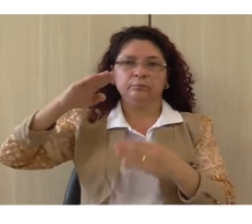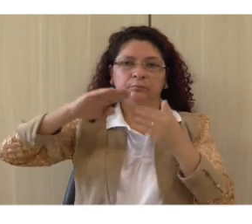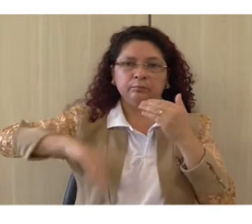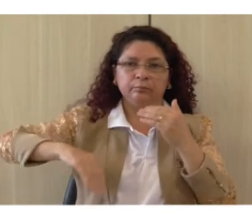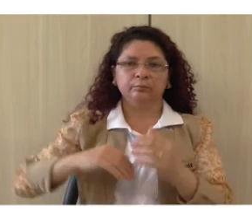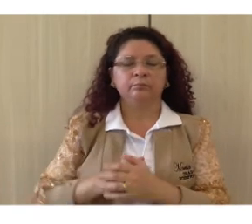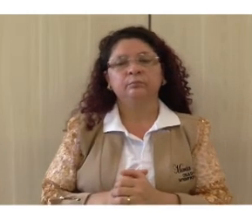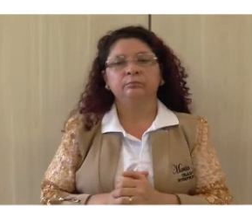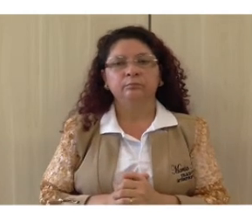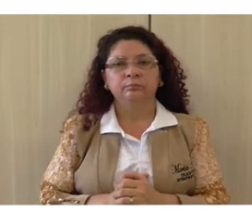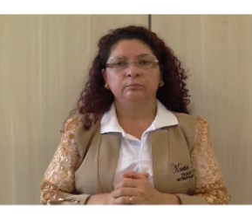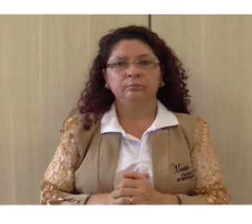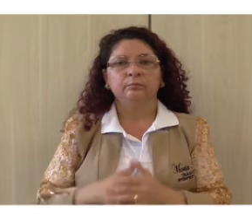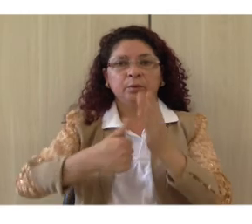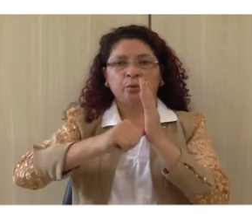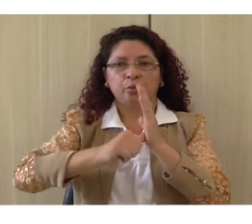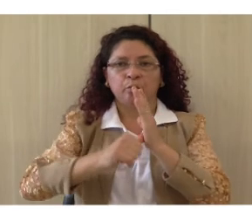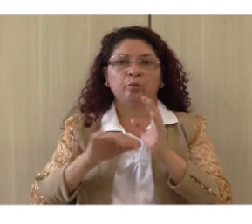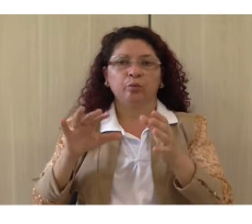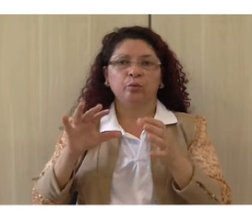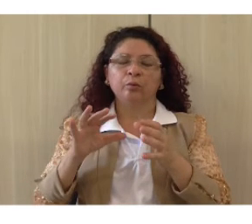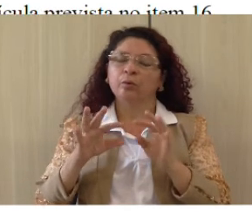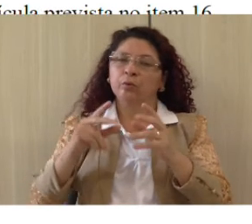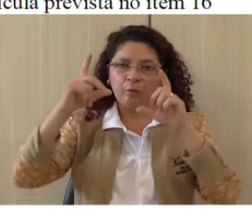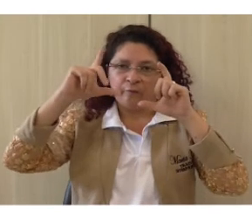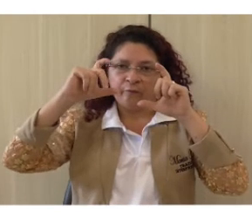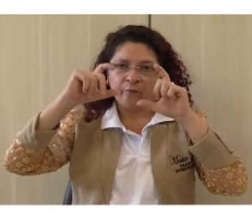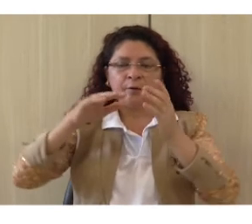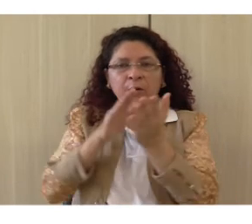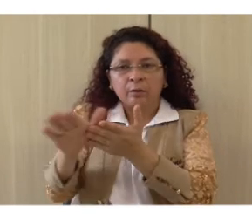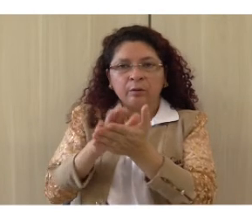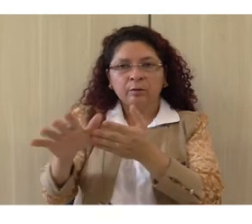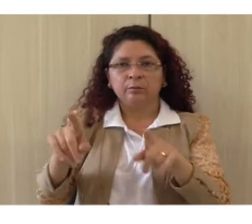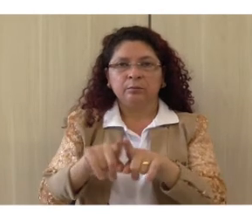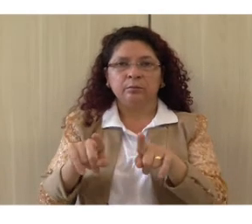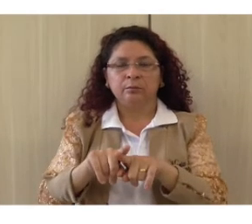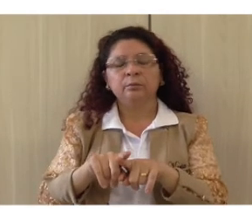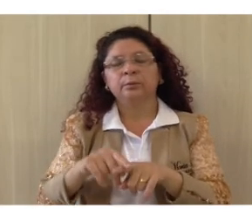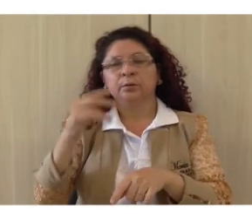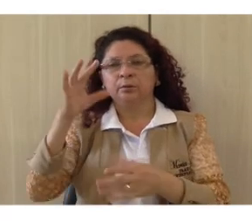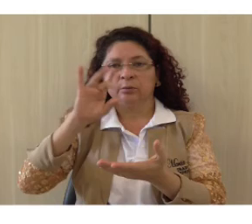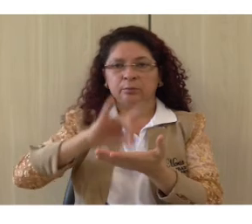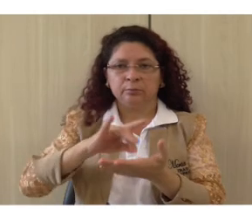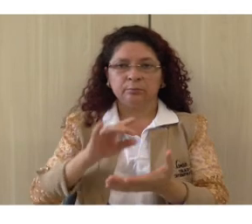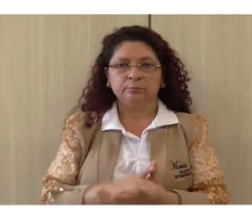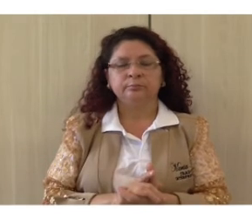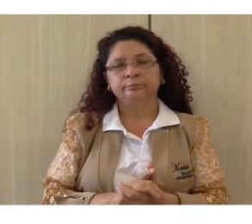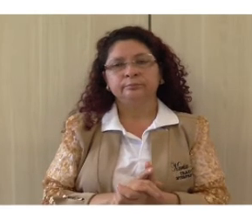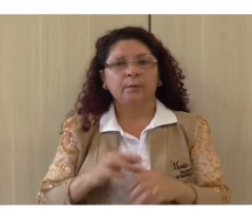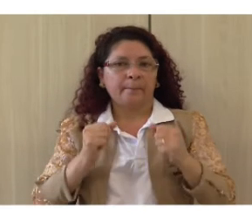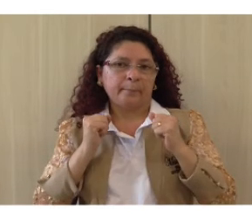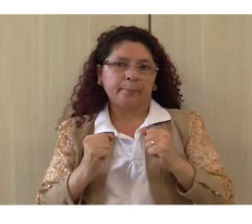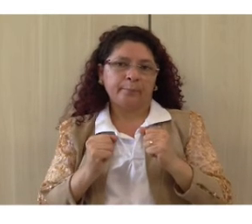constituído, munido de documento de identidade com foto, original e cópia, e procuração com poderes